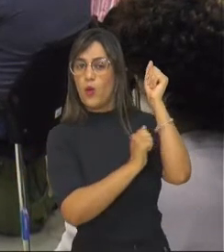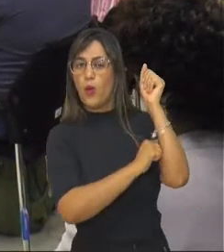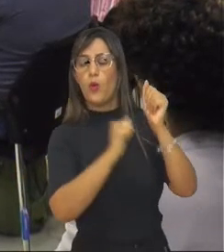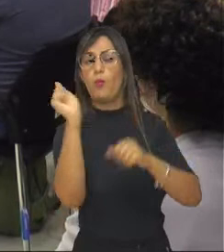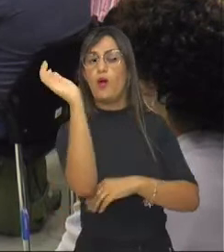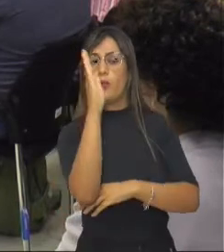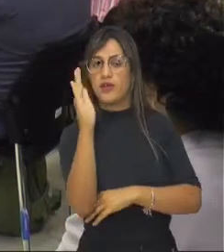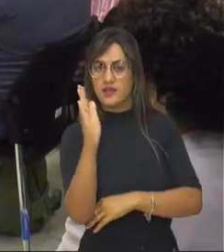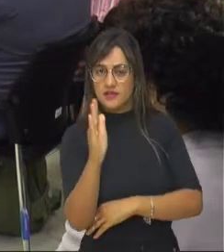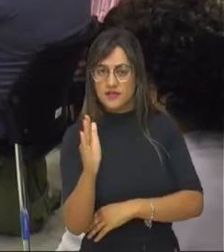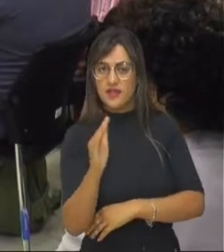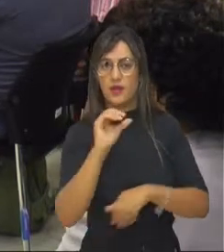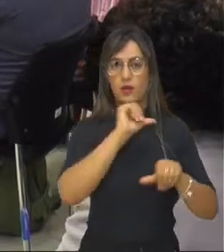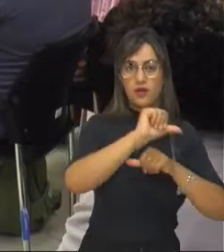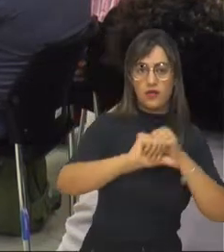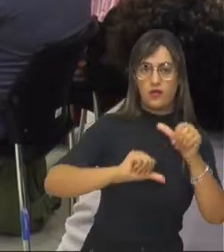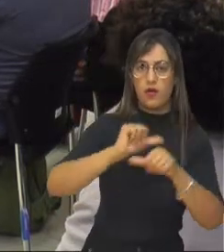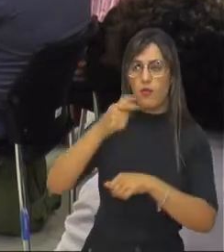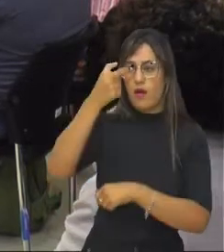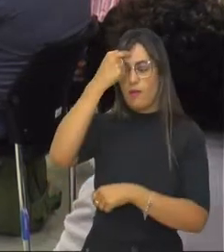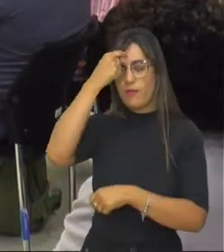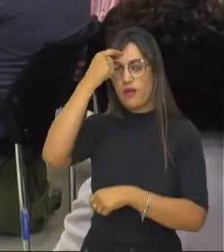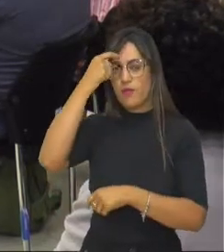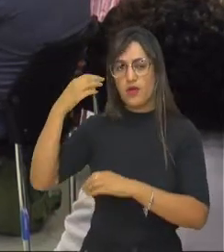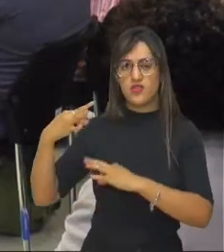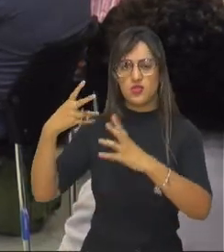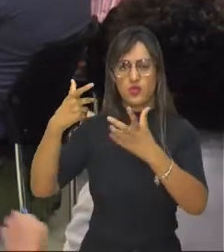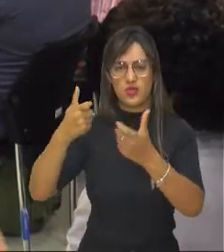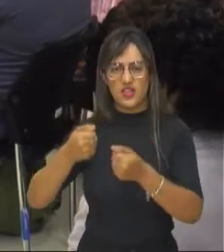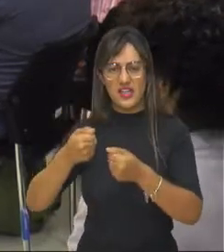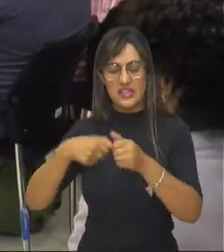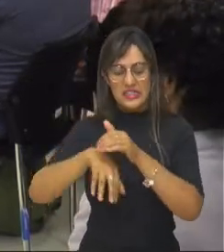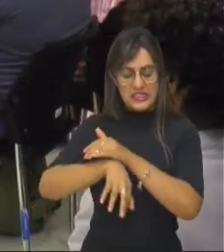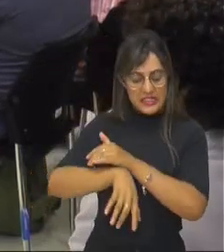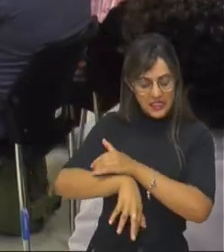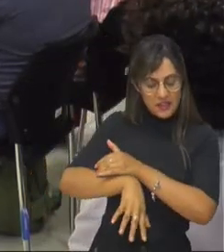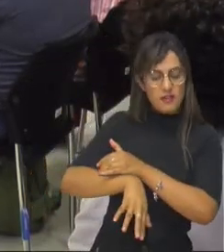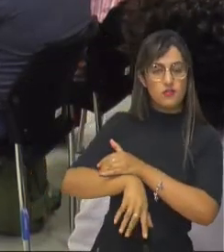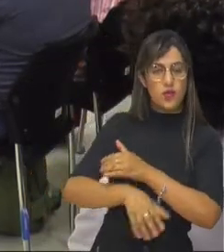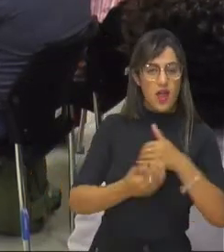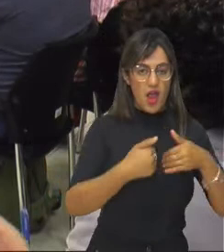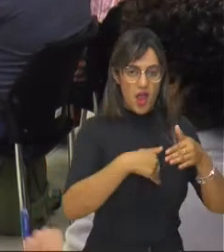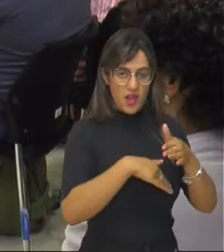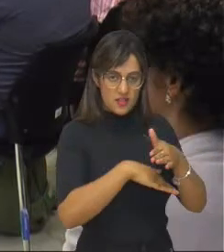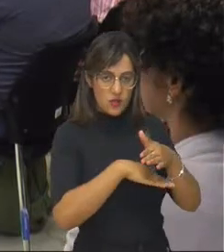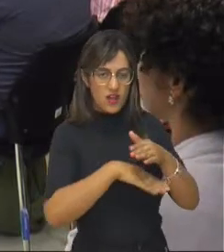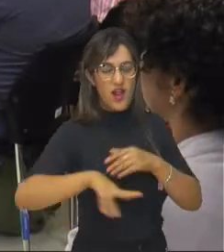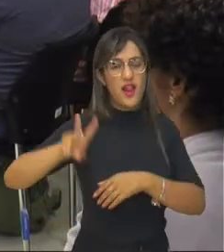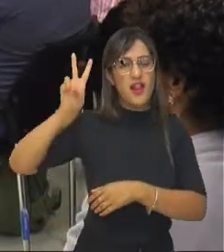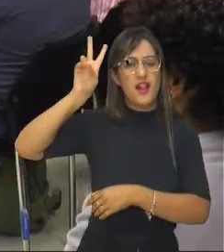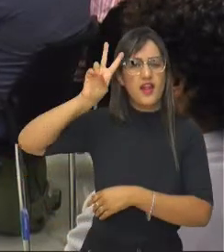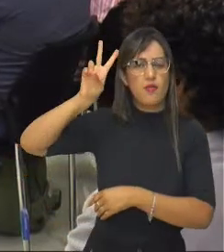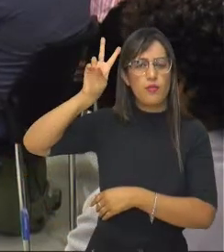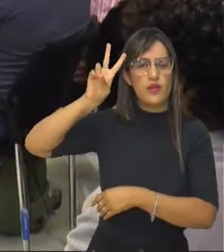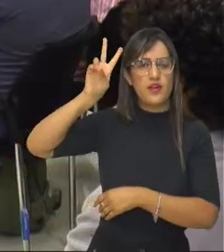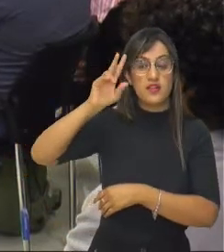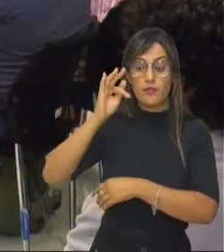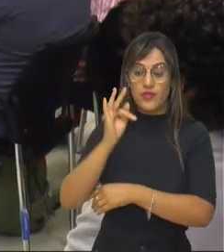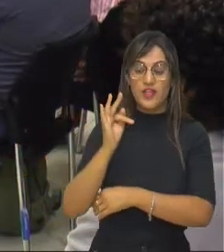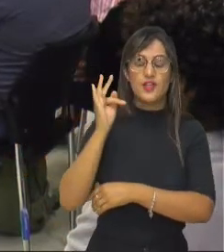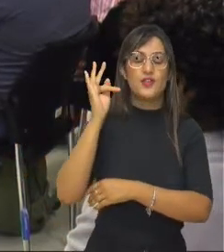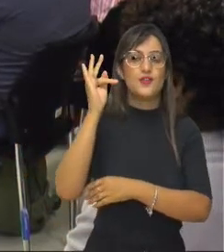resgata aqui a memória de todo aquele que tem na sua raiz resguardado a lembrança de um